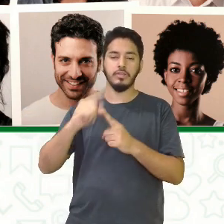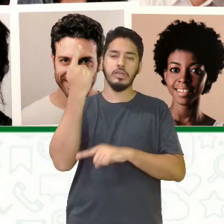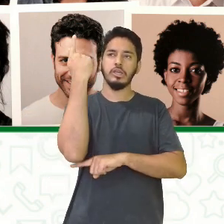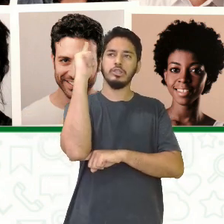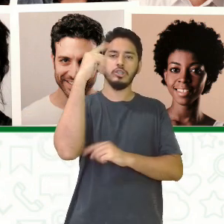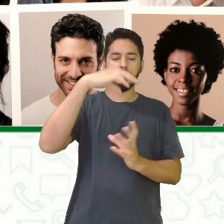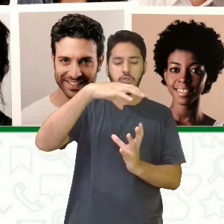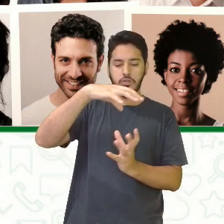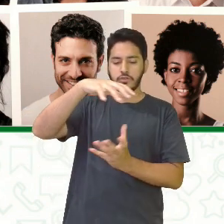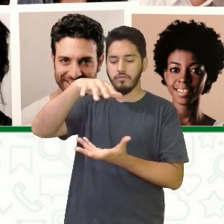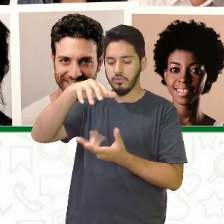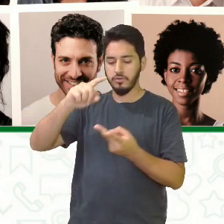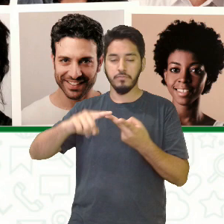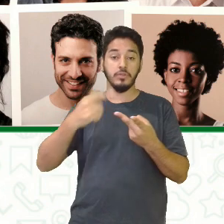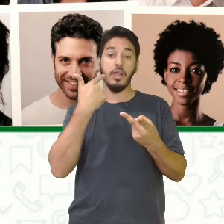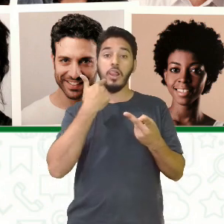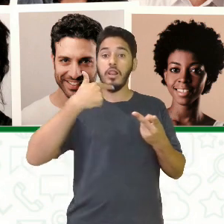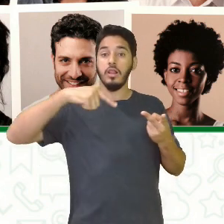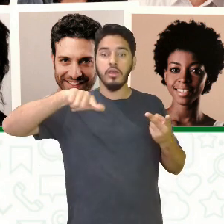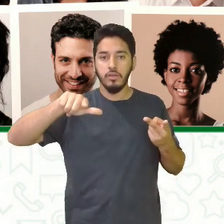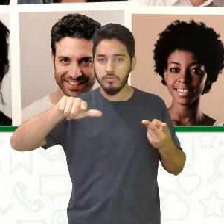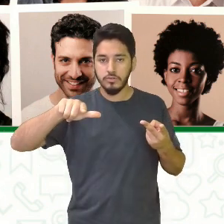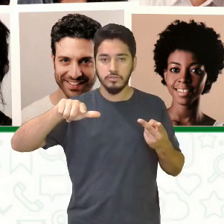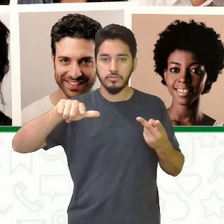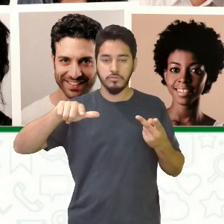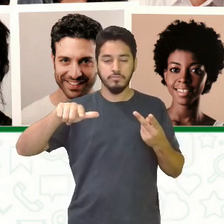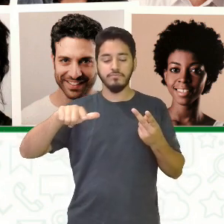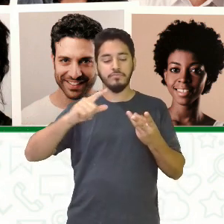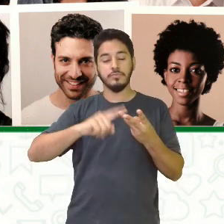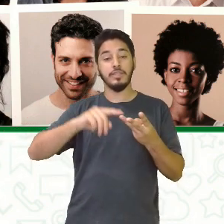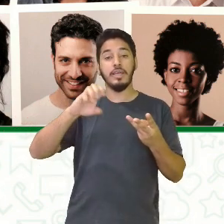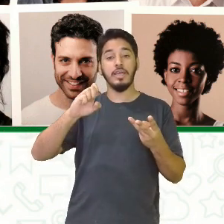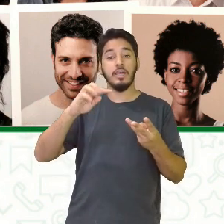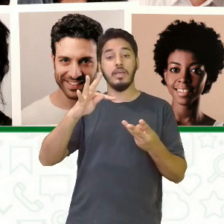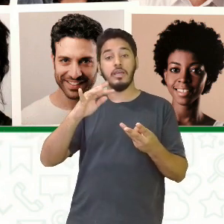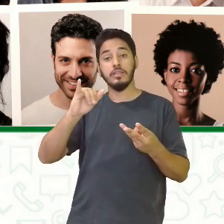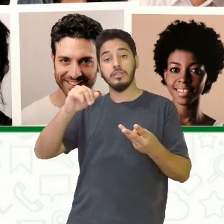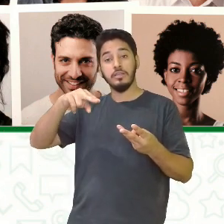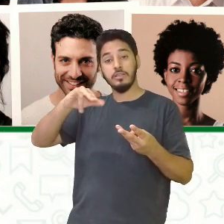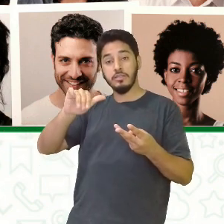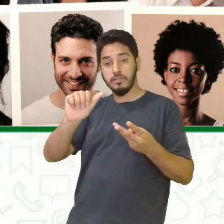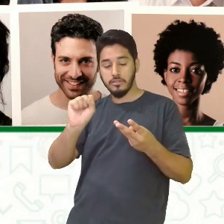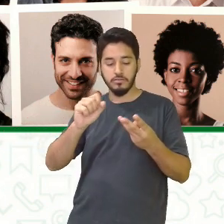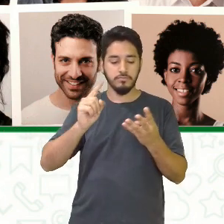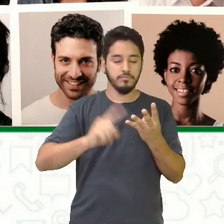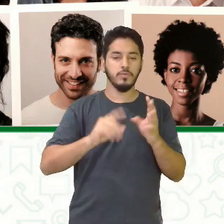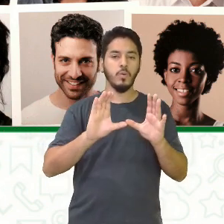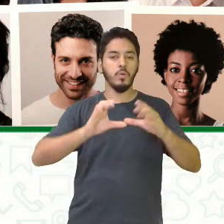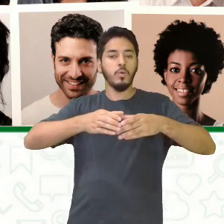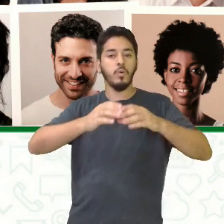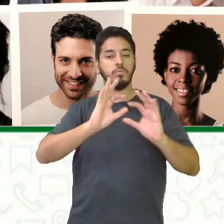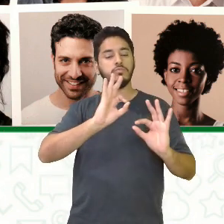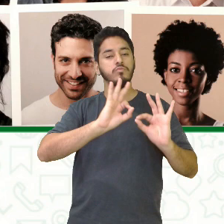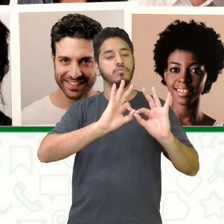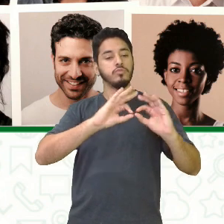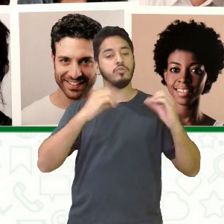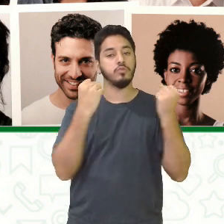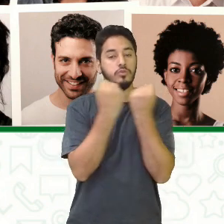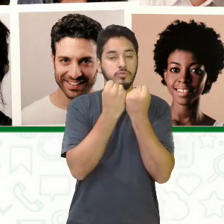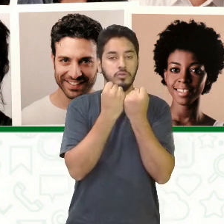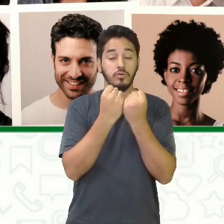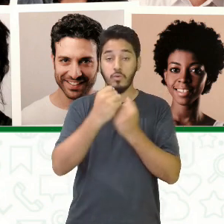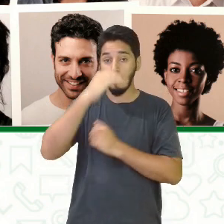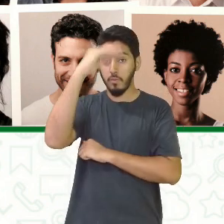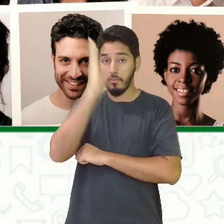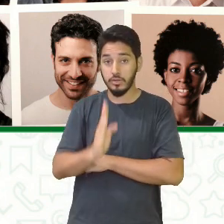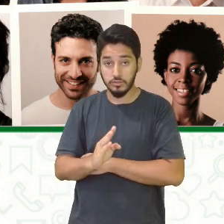geográfica, línguas faladas, etnias, organização social. O Brasil ele vai